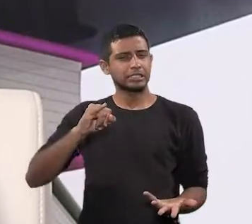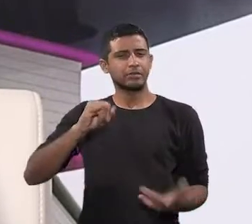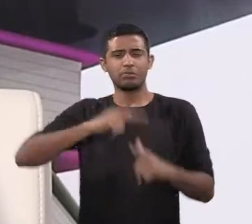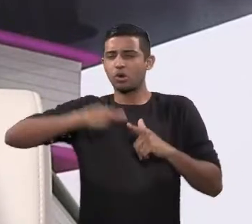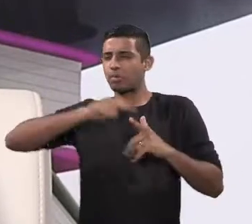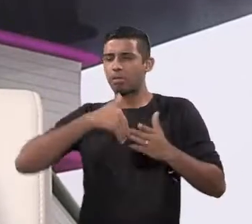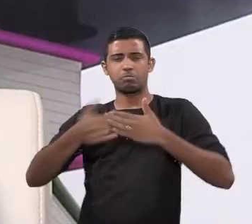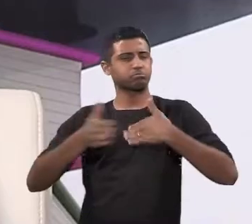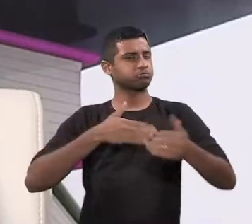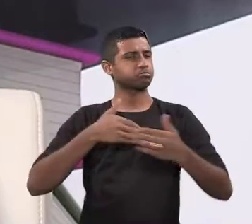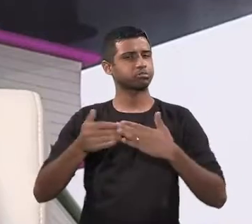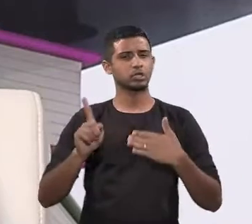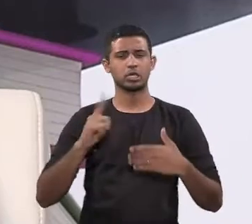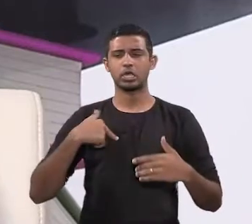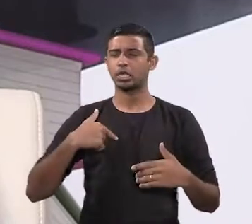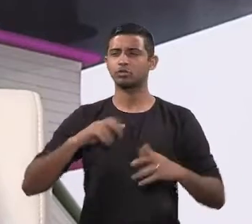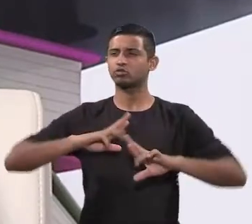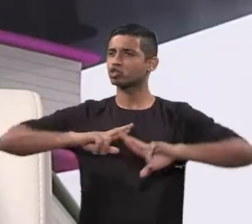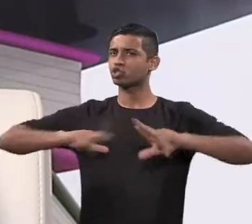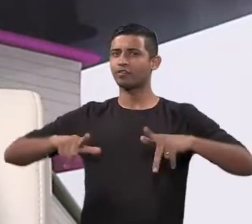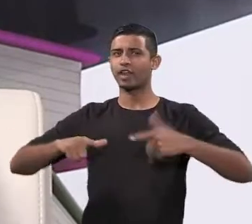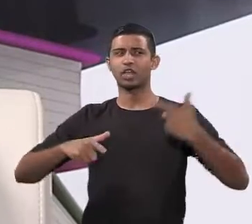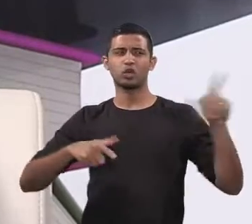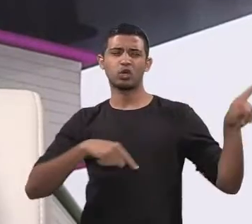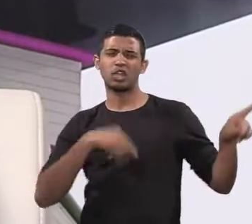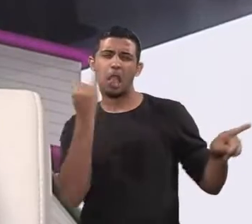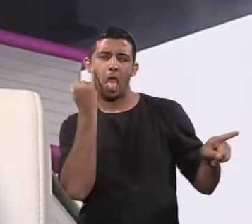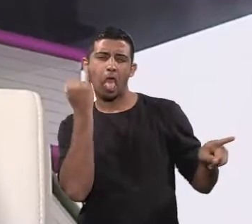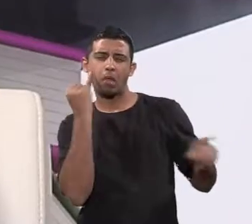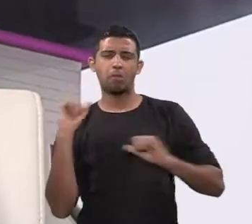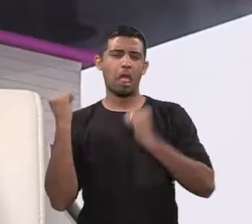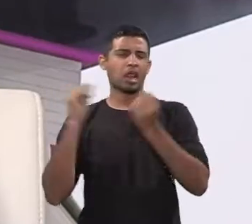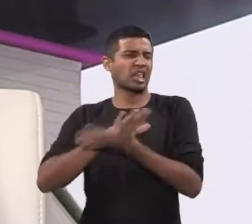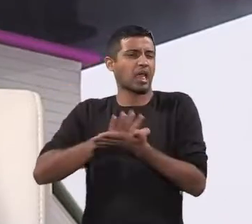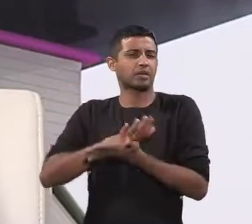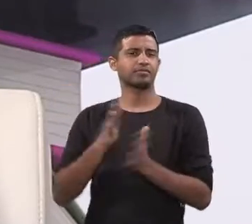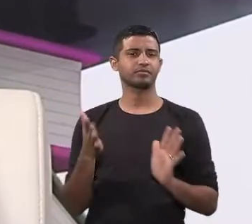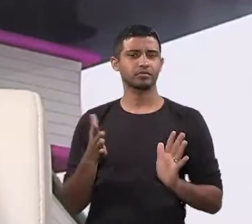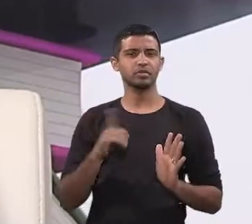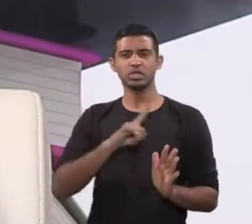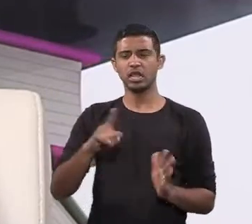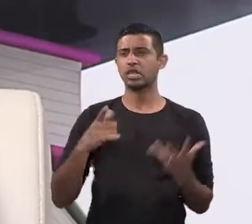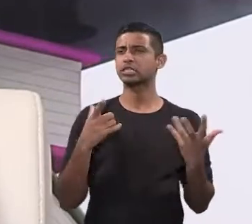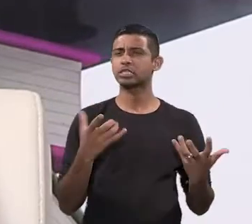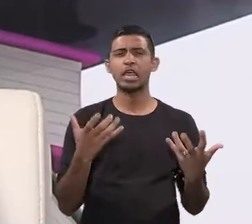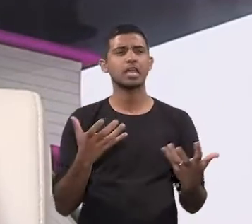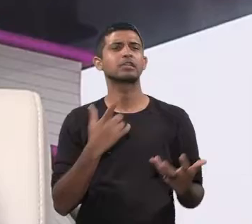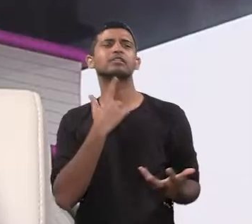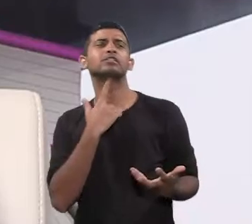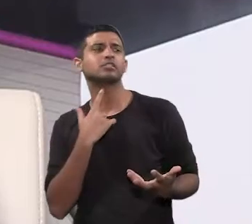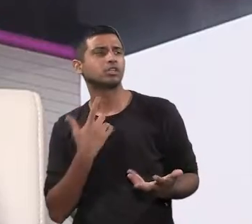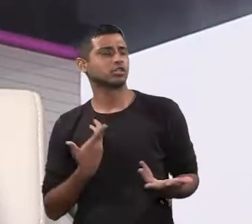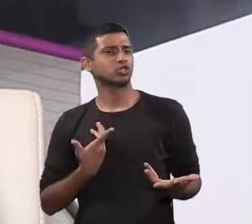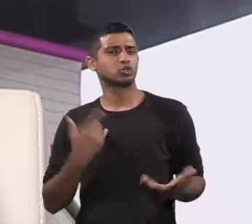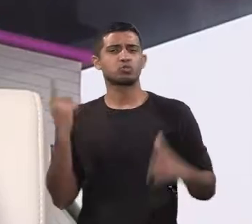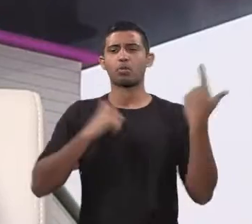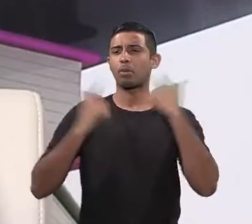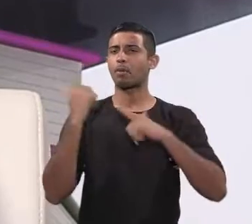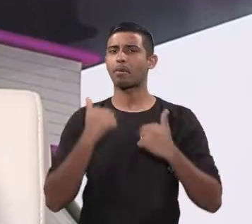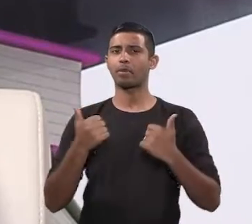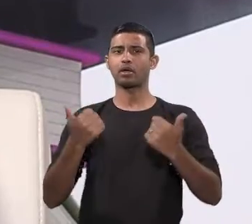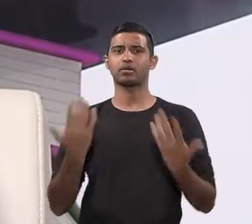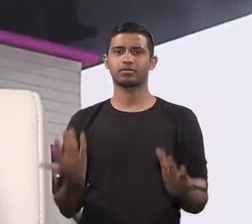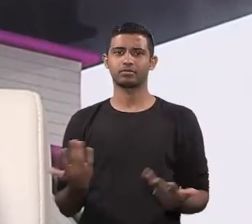ao desafio, eles se comportam muito diferente. Eles querem, eles têm vontade e eles passam pelos obstáculos de forma